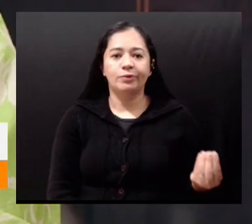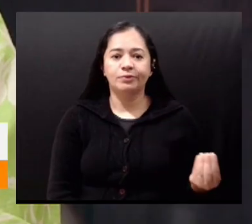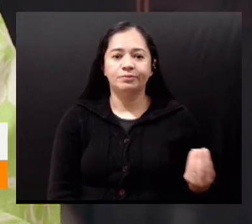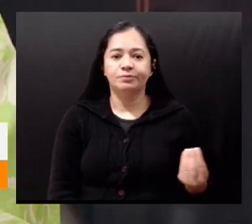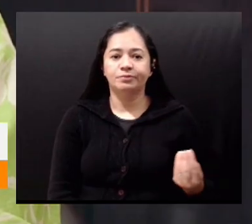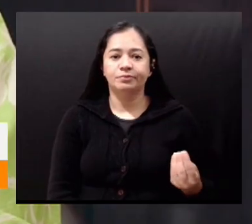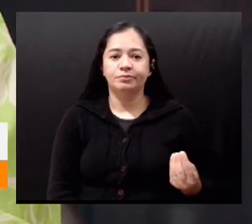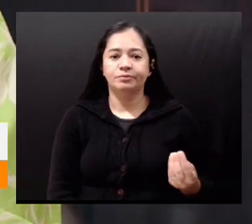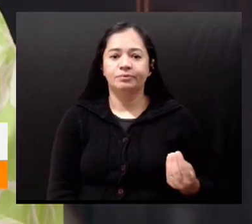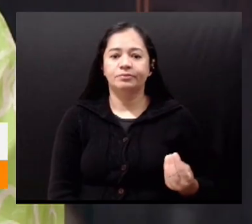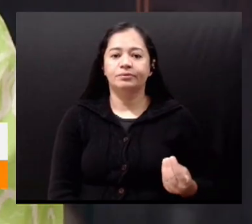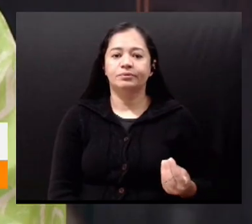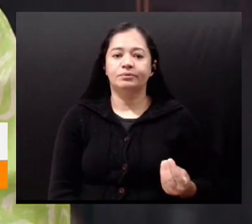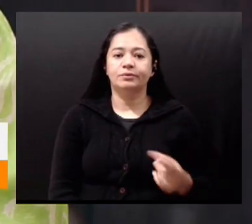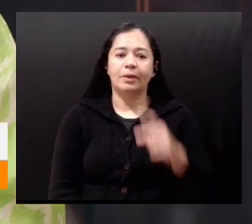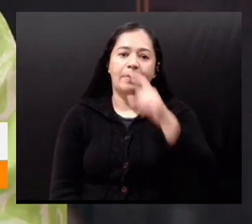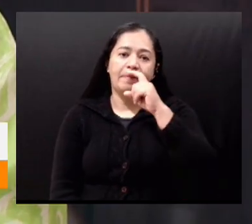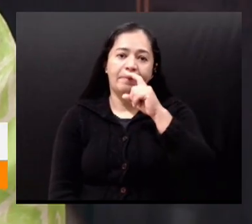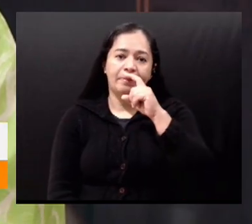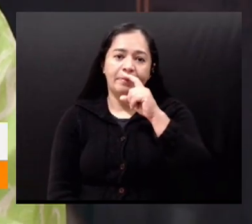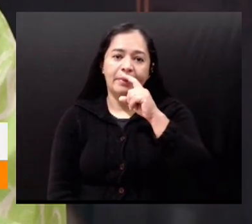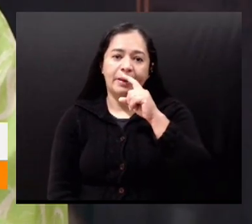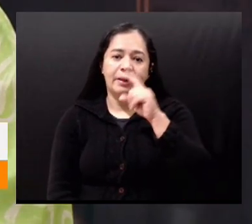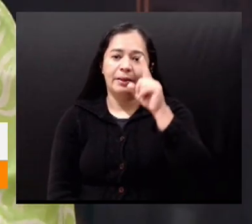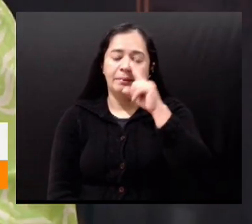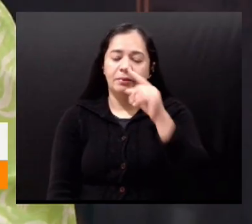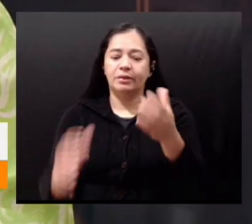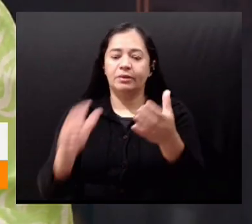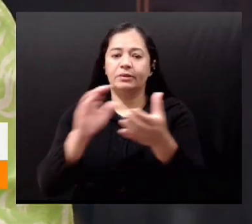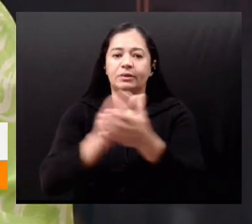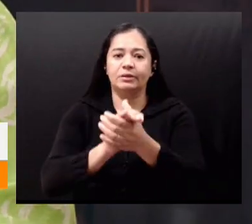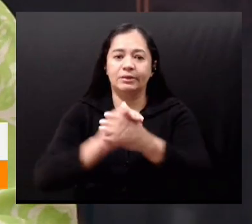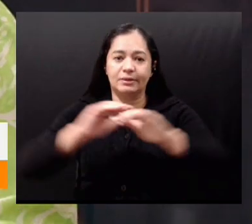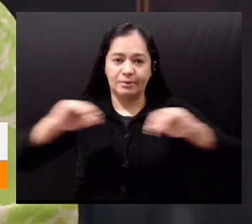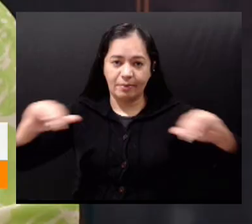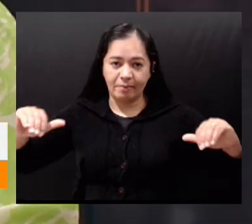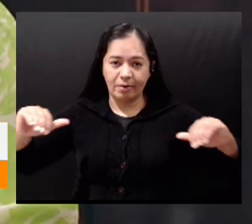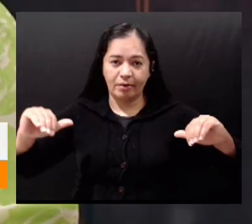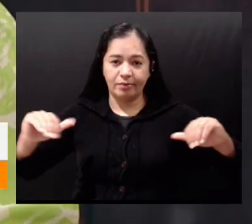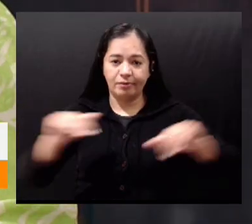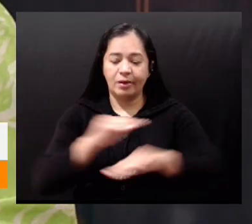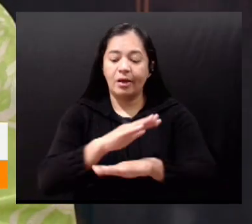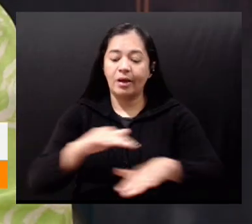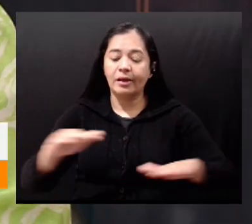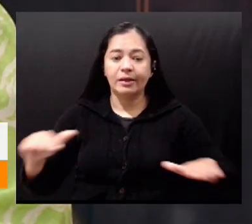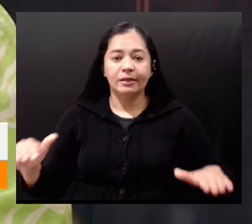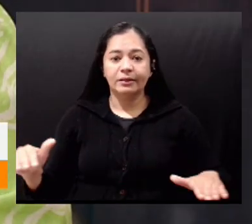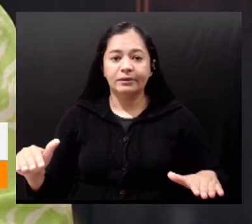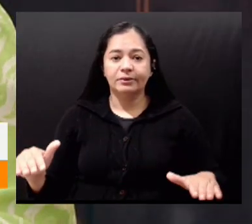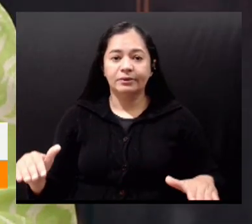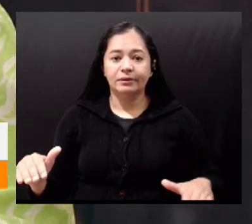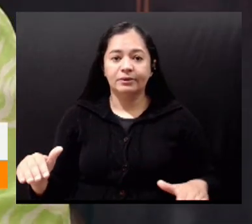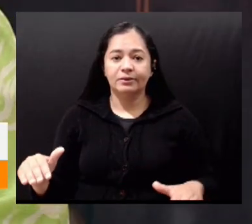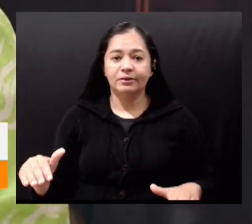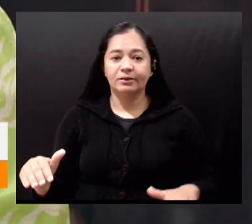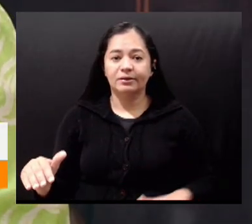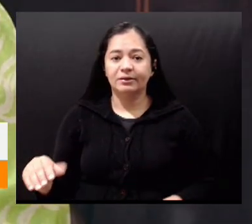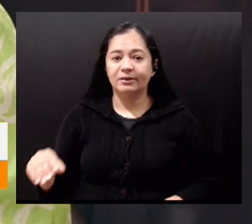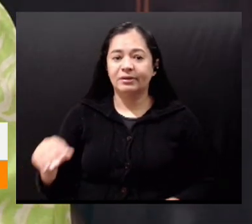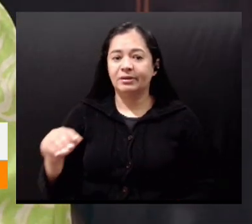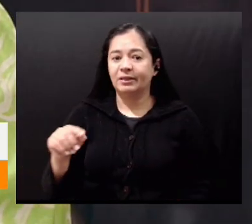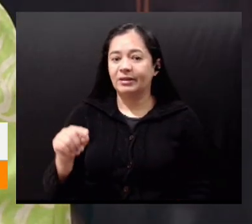pais, Sim. né. Então a criança pequena, é muito engano de que ela não está,